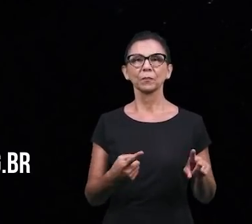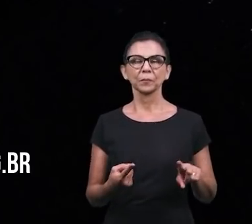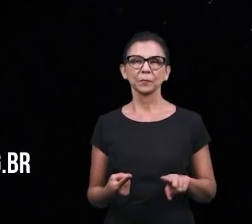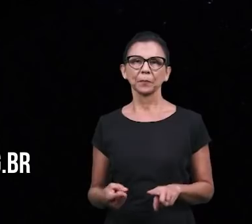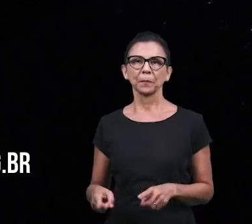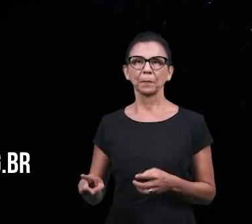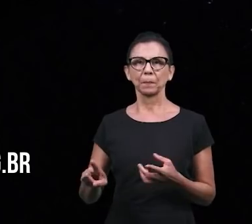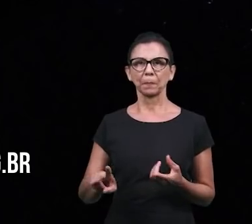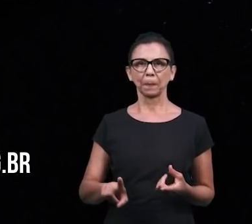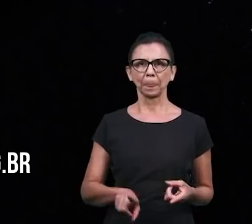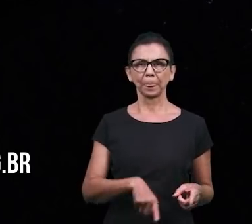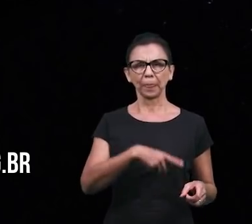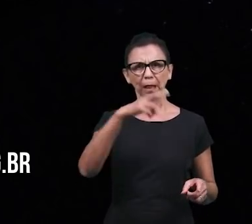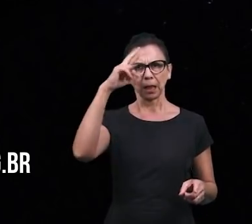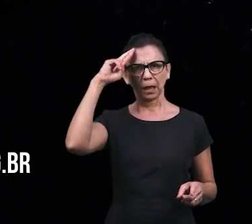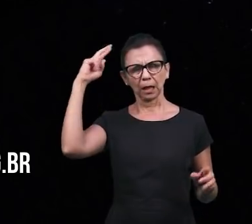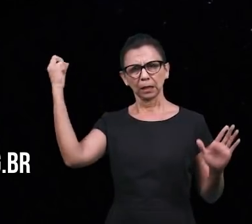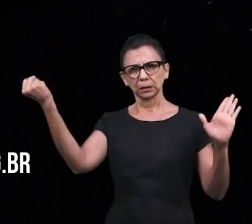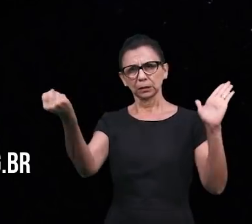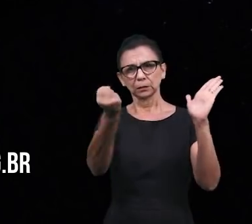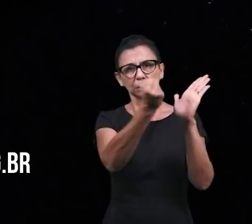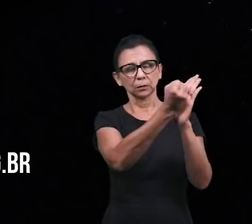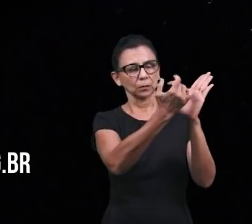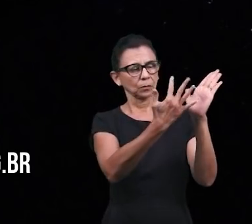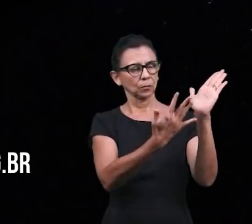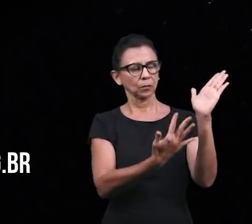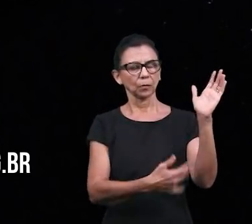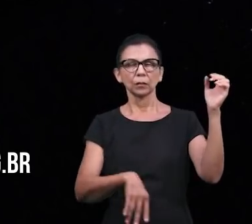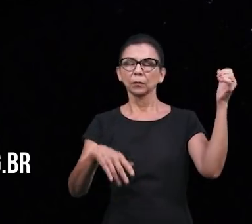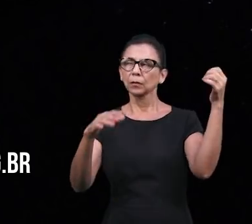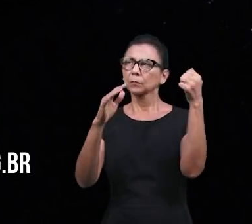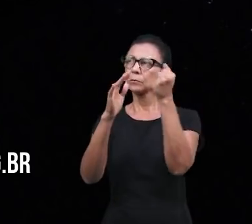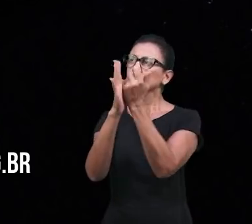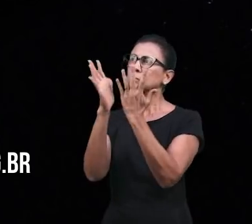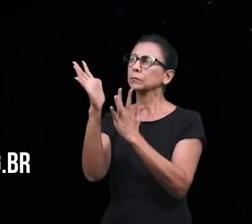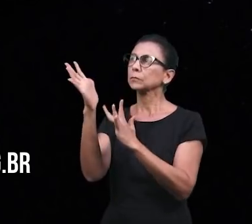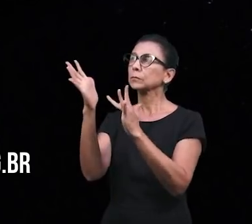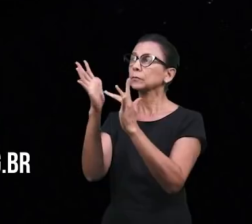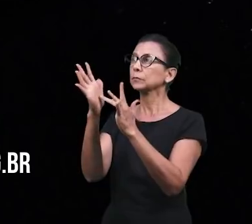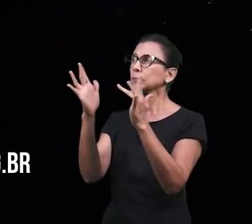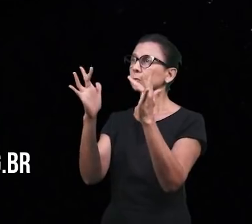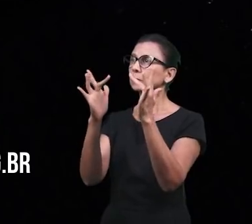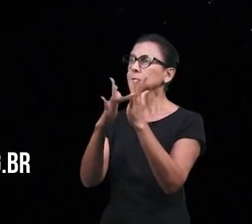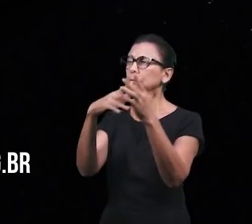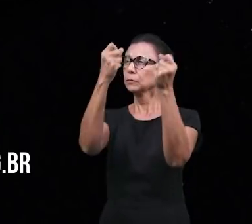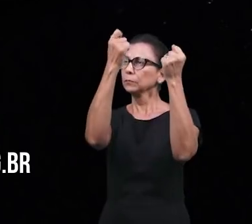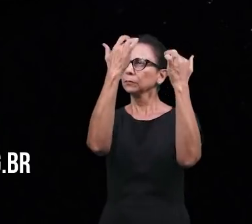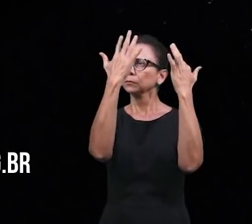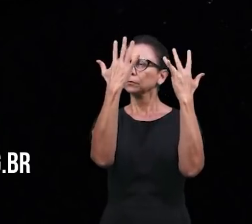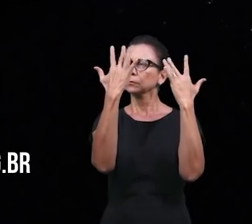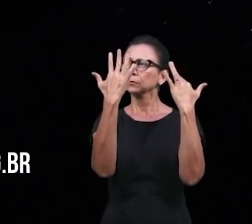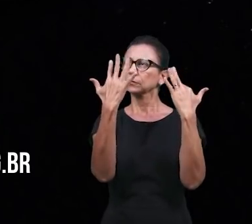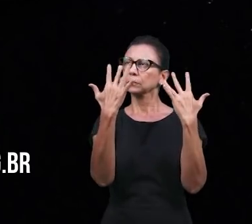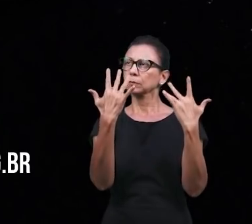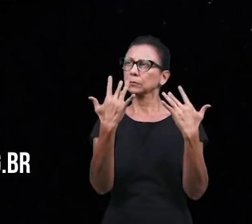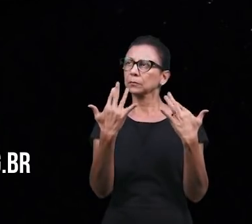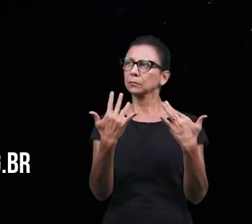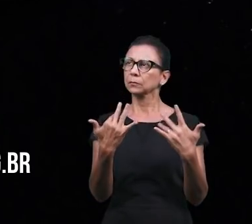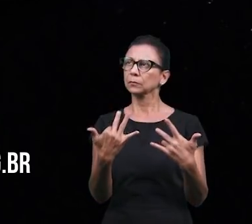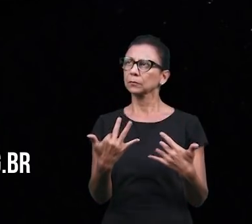Teu sangue sobre mim, põe teu sangue